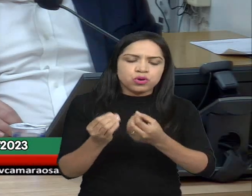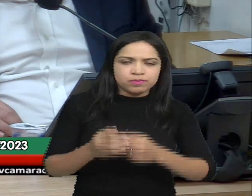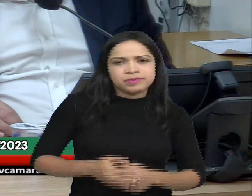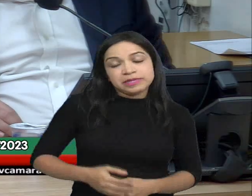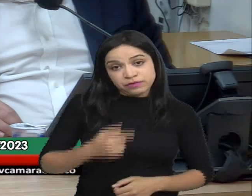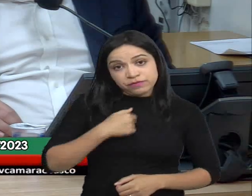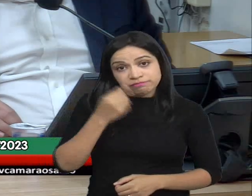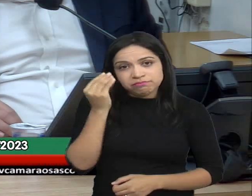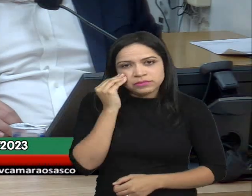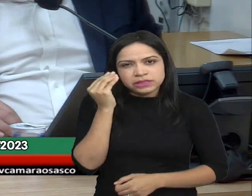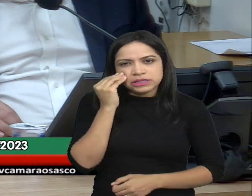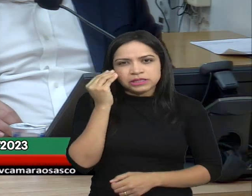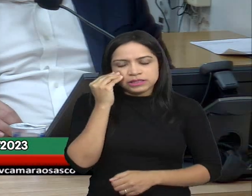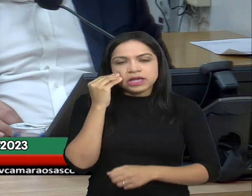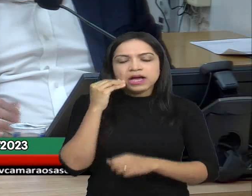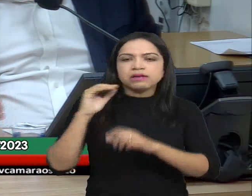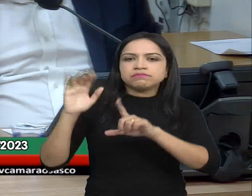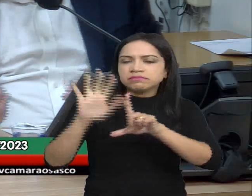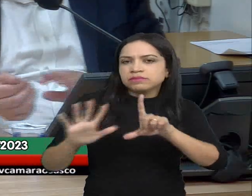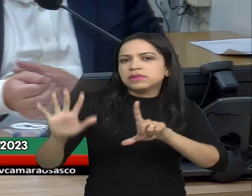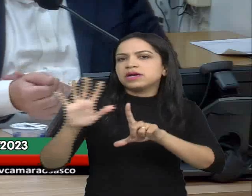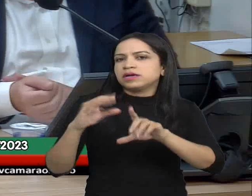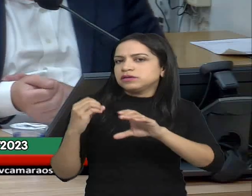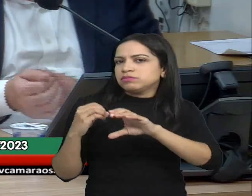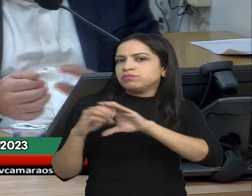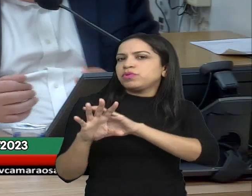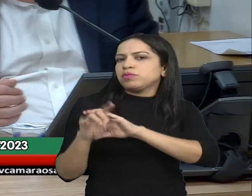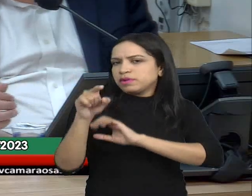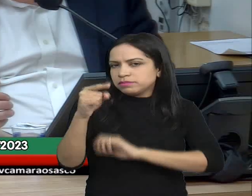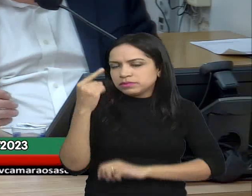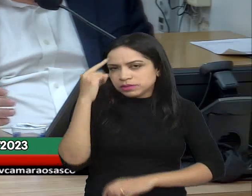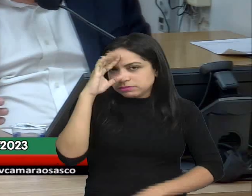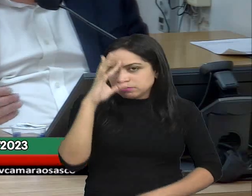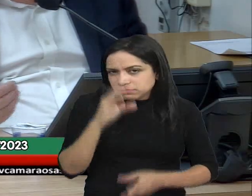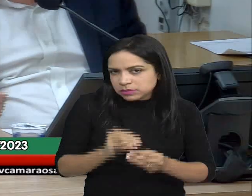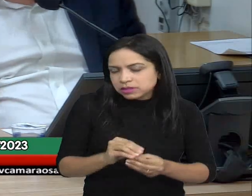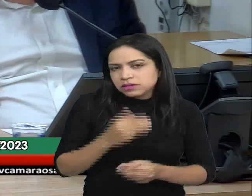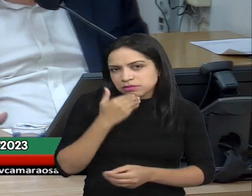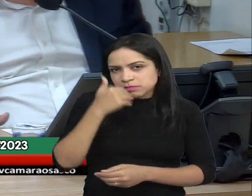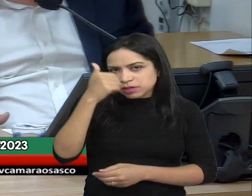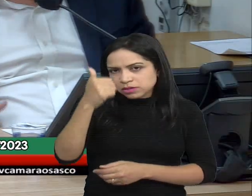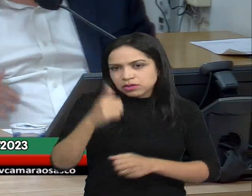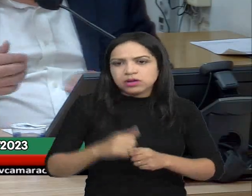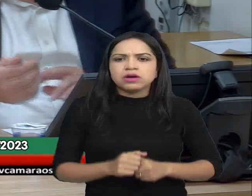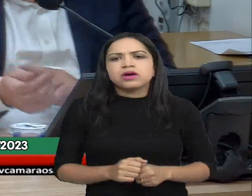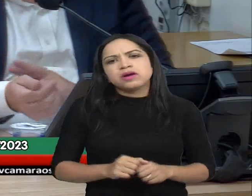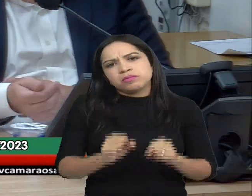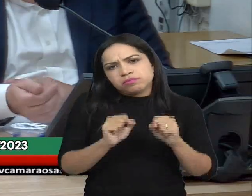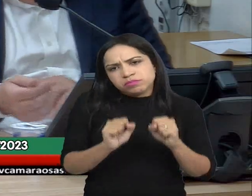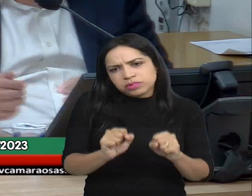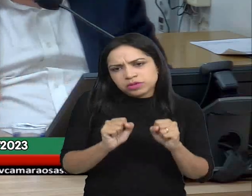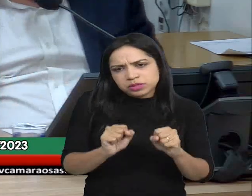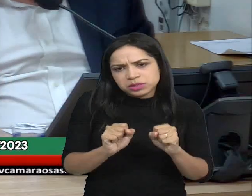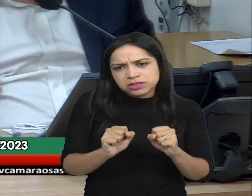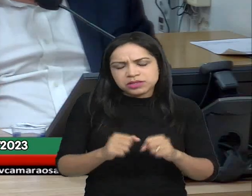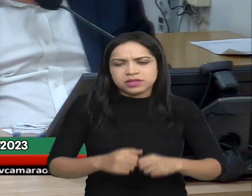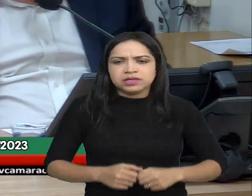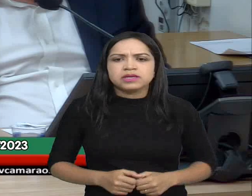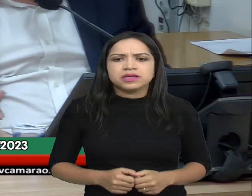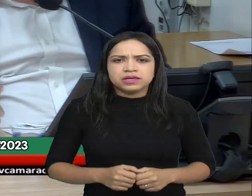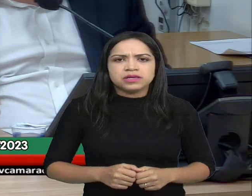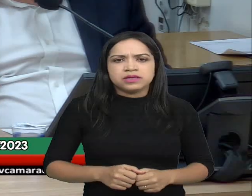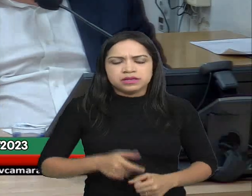slide aí mostrando. É através de uma punção de uma artéria periférica, seja femoral,